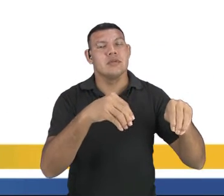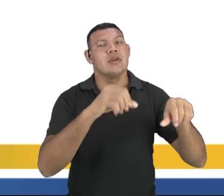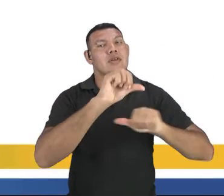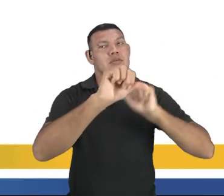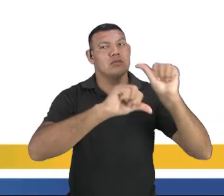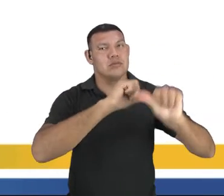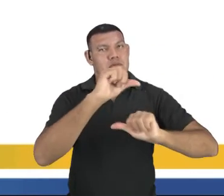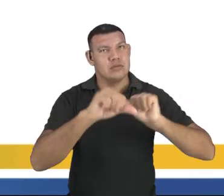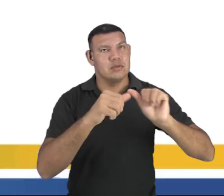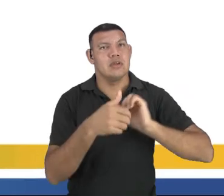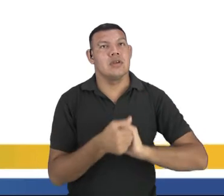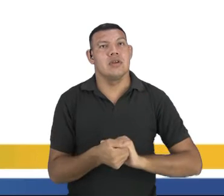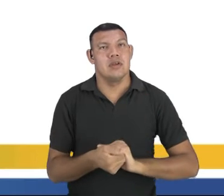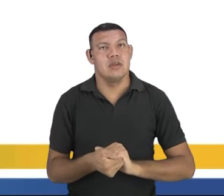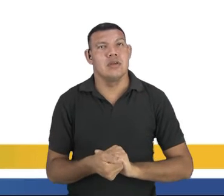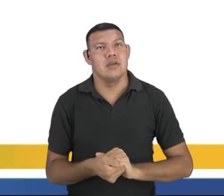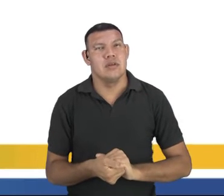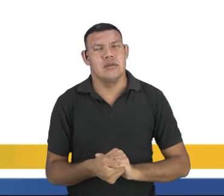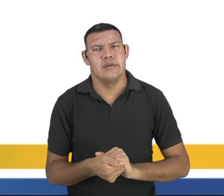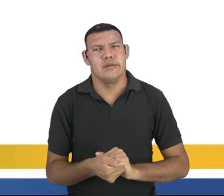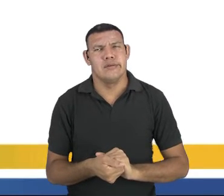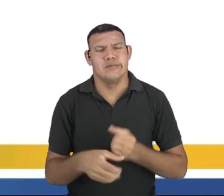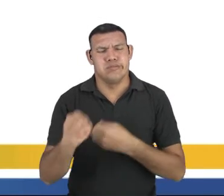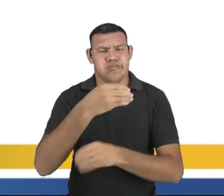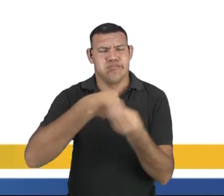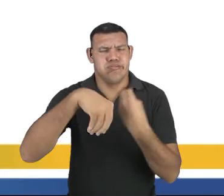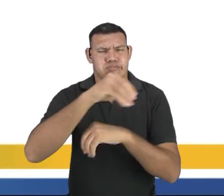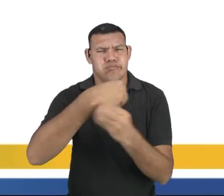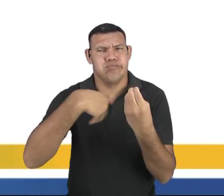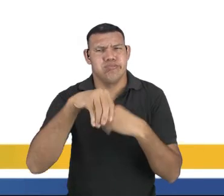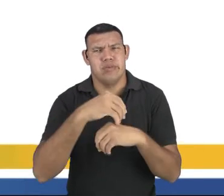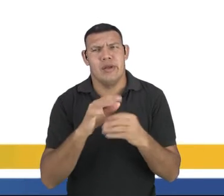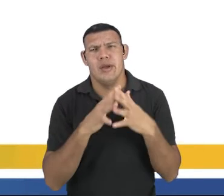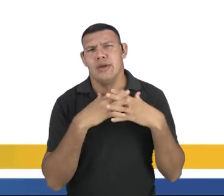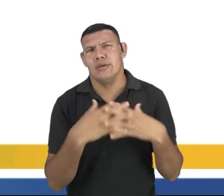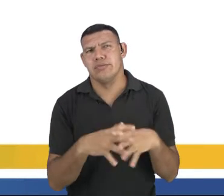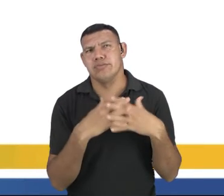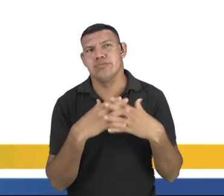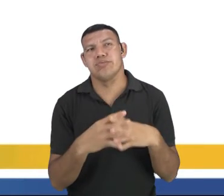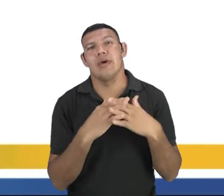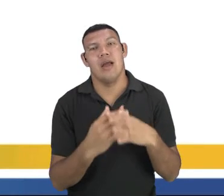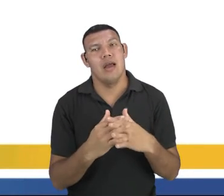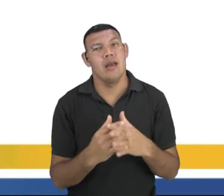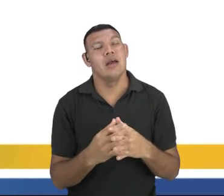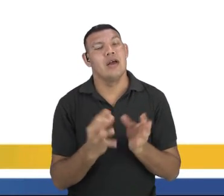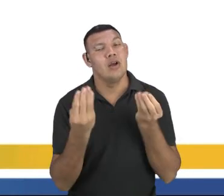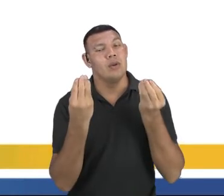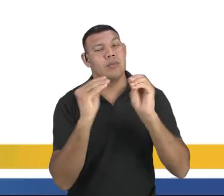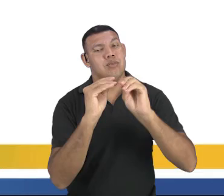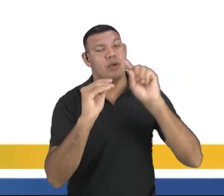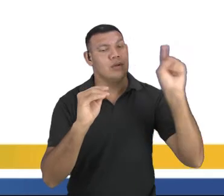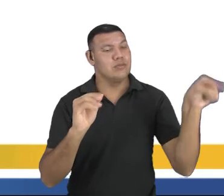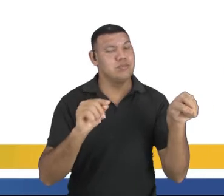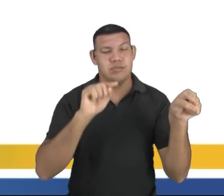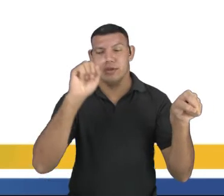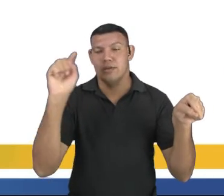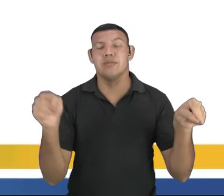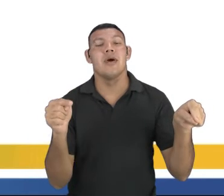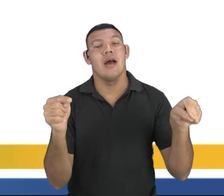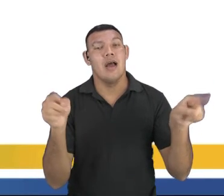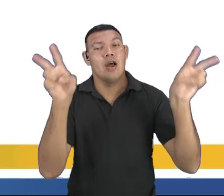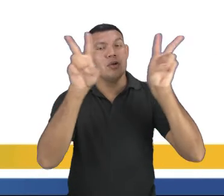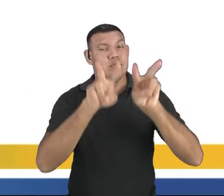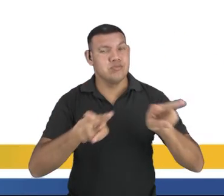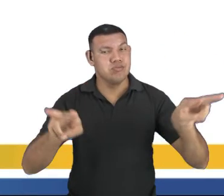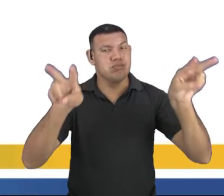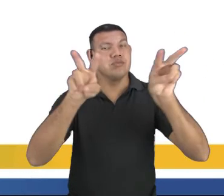E para facilitar aqui, para não ficar um buluado de um monte de número junto, eu coloquei parênteses, né, aqui, para você